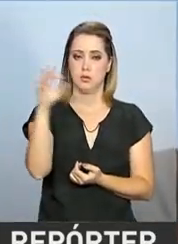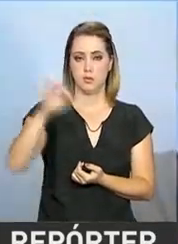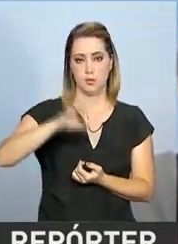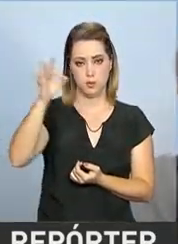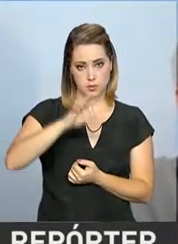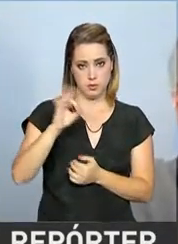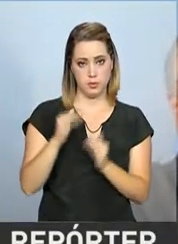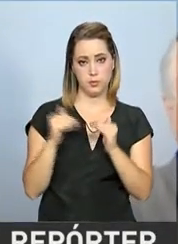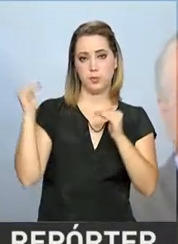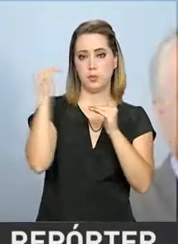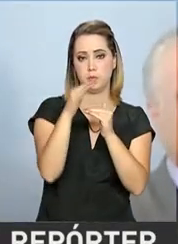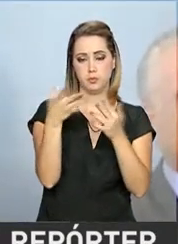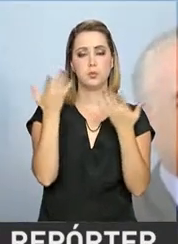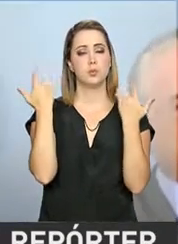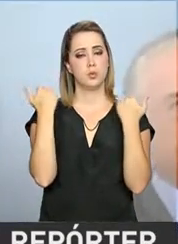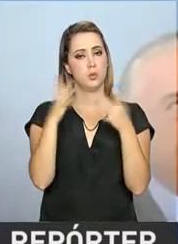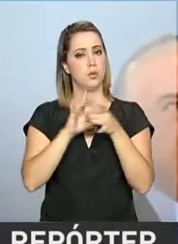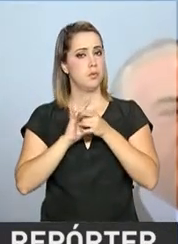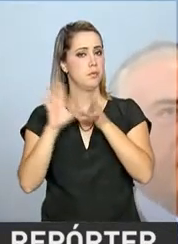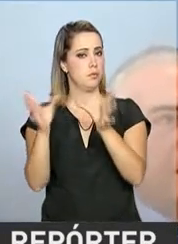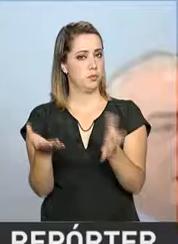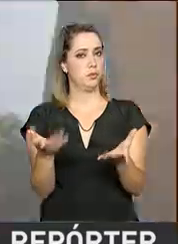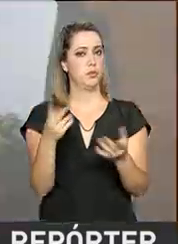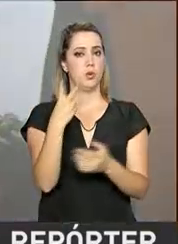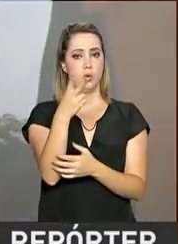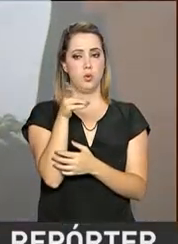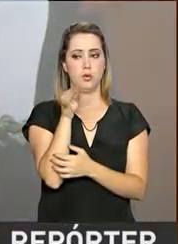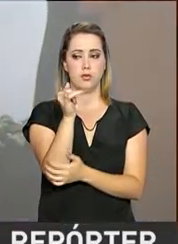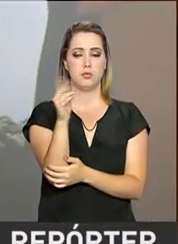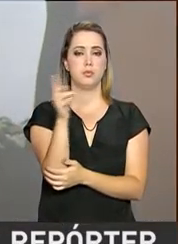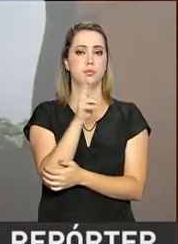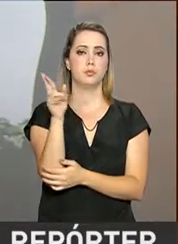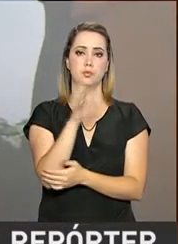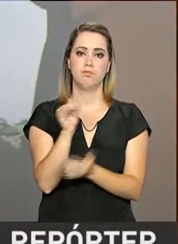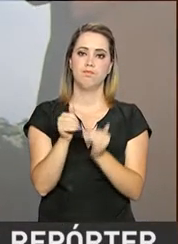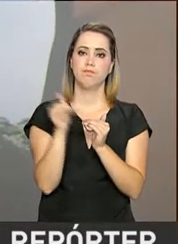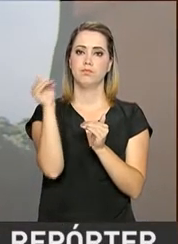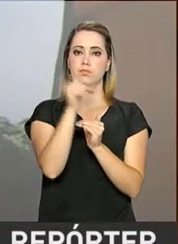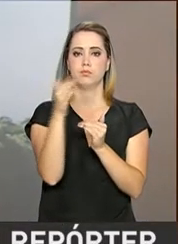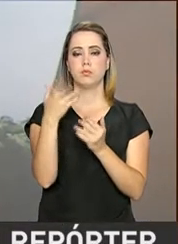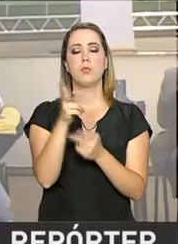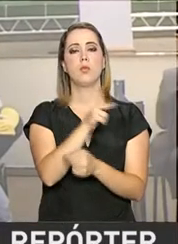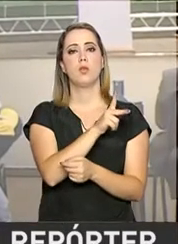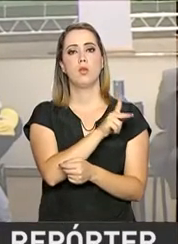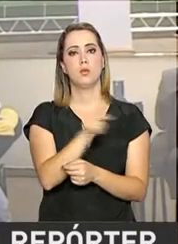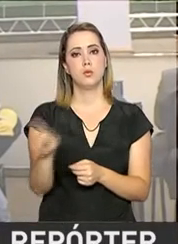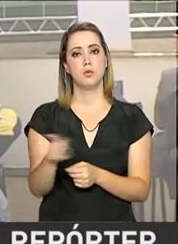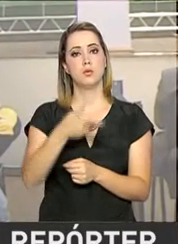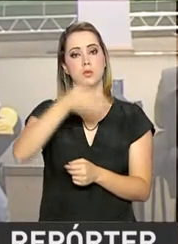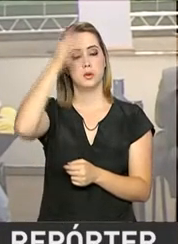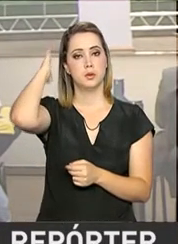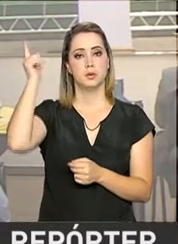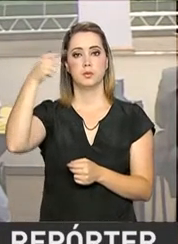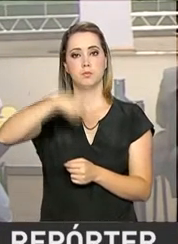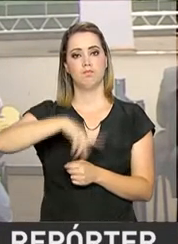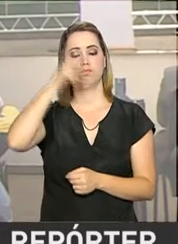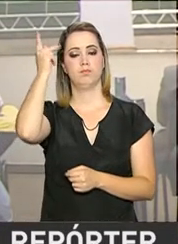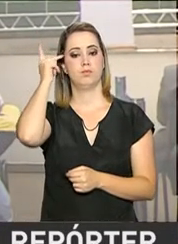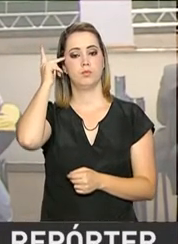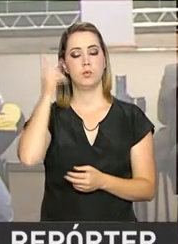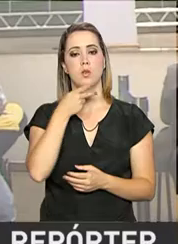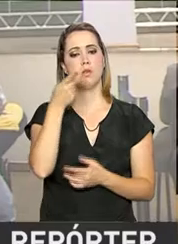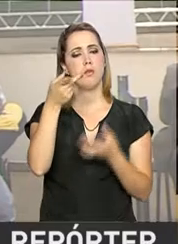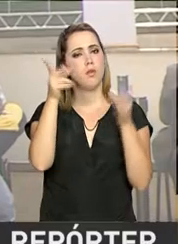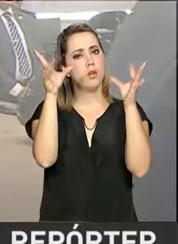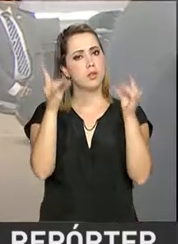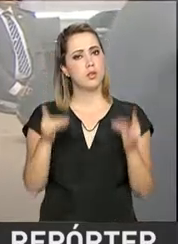ano passado. 2 bilhões de reais a mais. O presidente Michel Temer participou da cerimônia aqui em Ribeirão Preto e